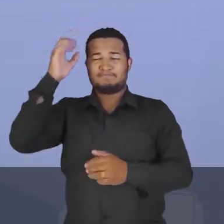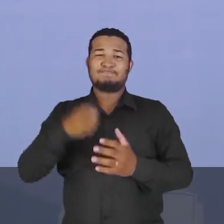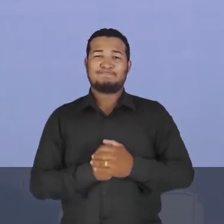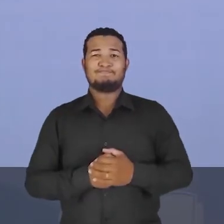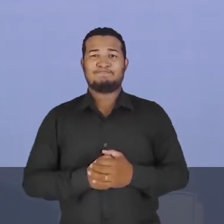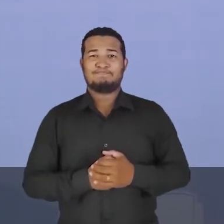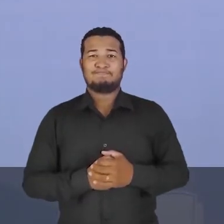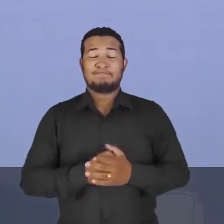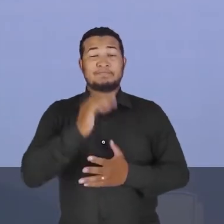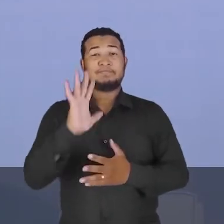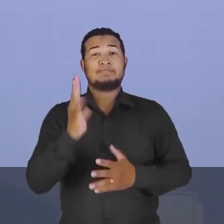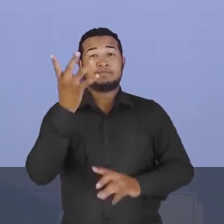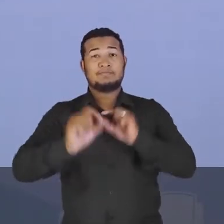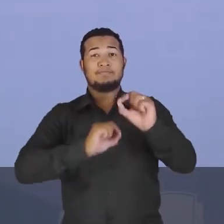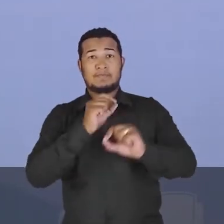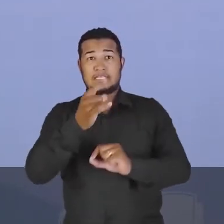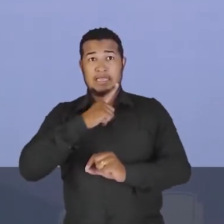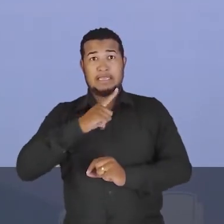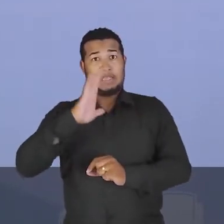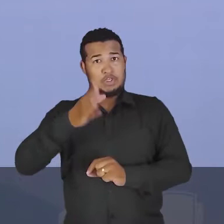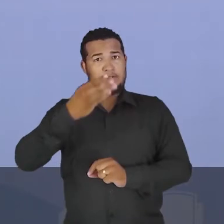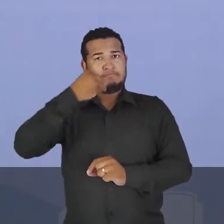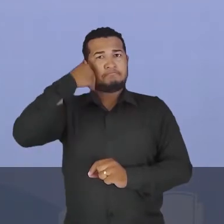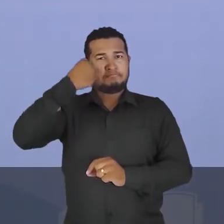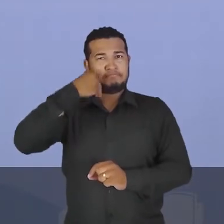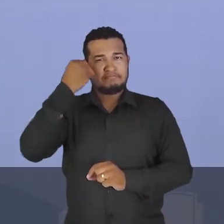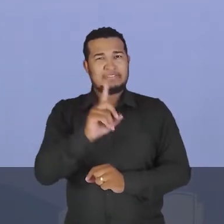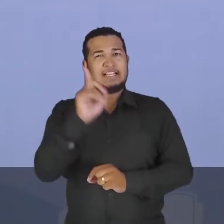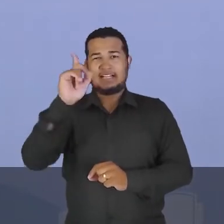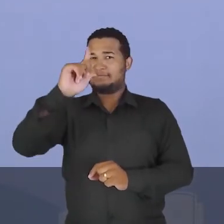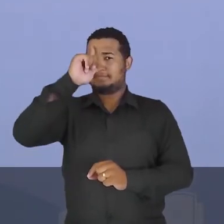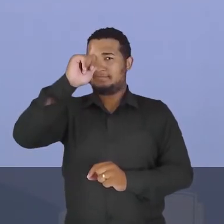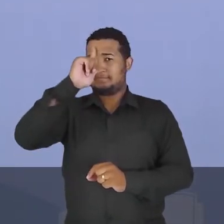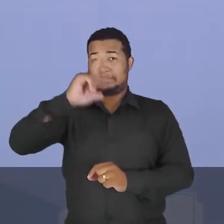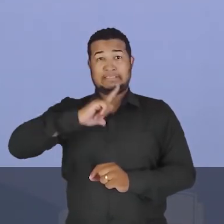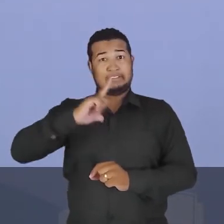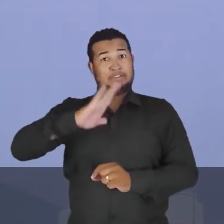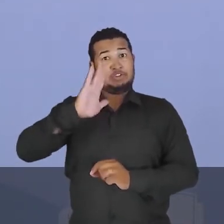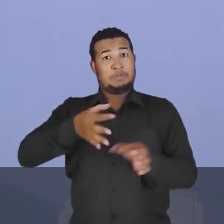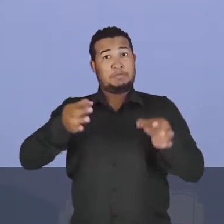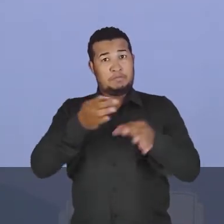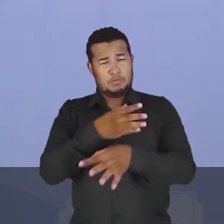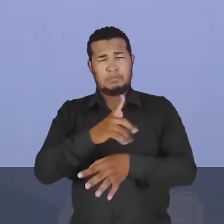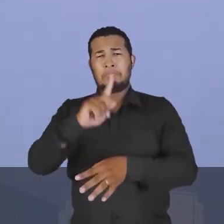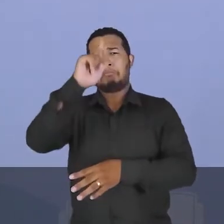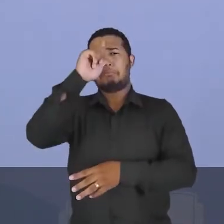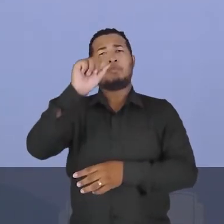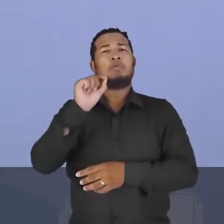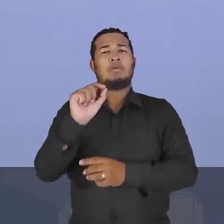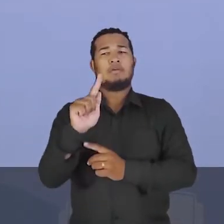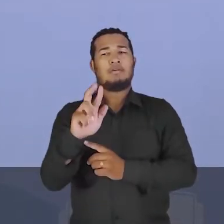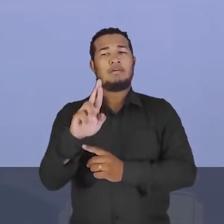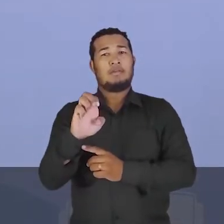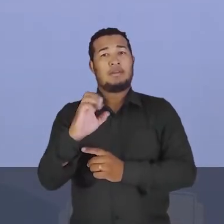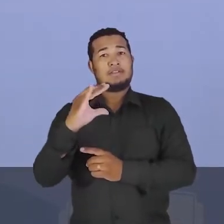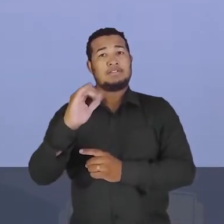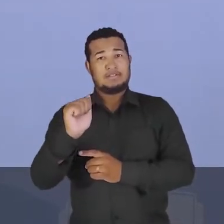gente teve essa experiência ateniense, essa experiência grega do conceito de cidadania, colocando ali